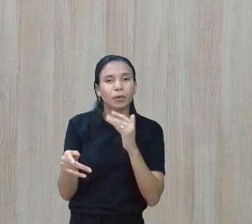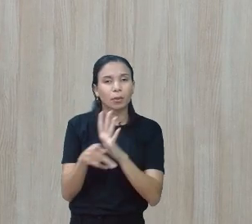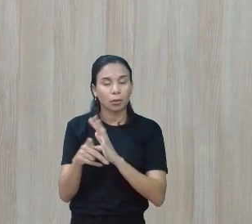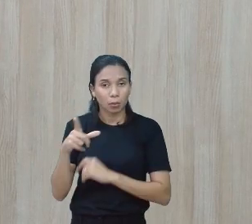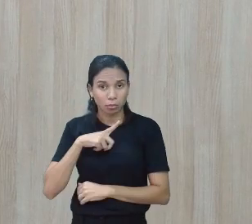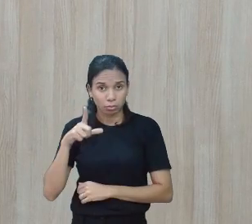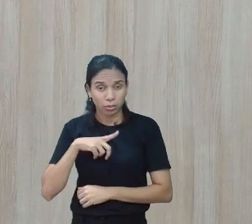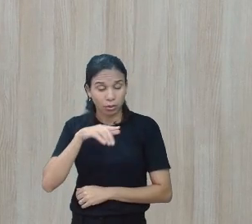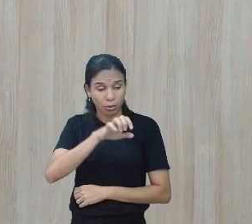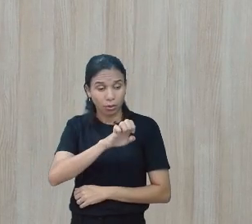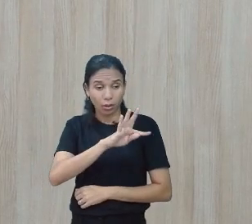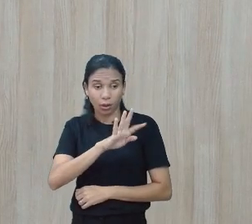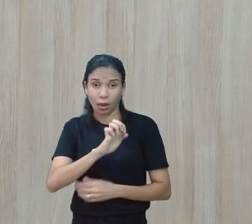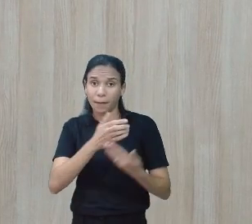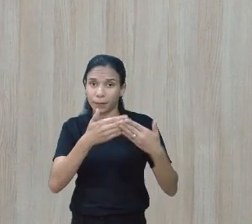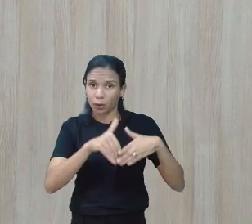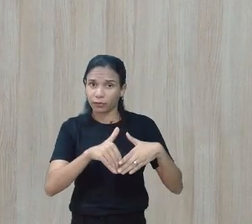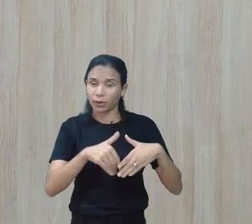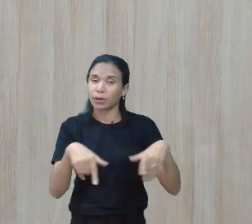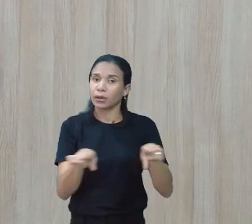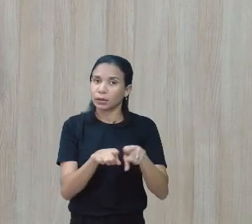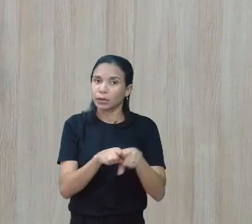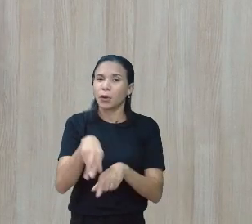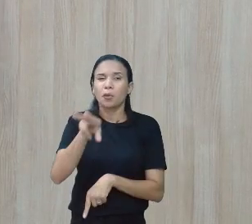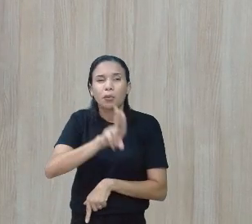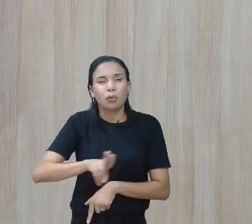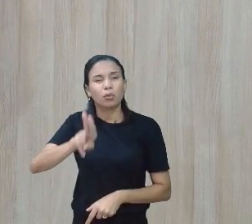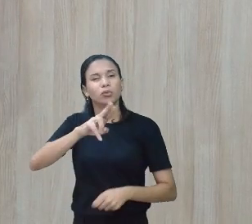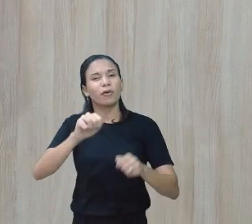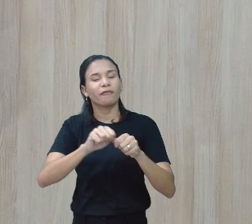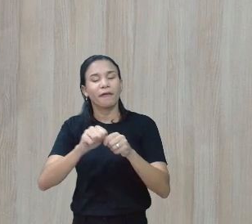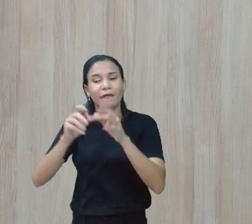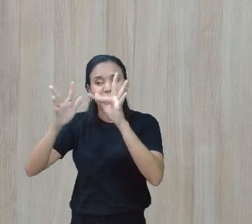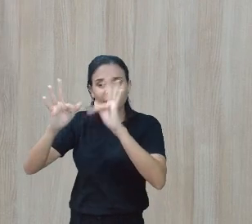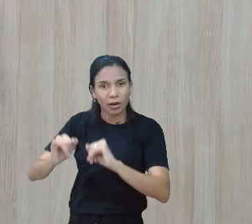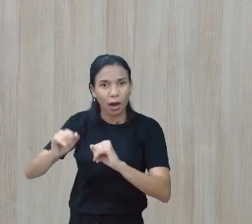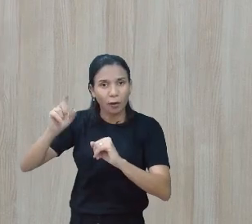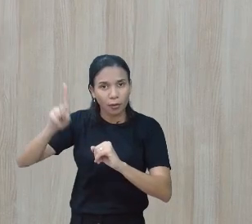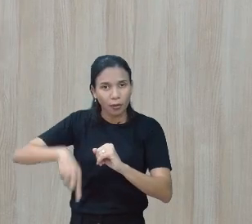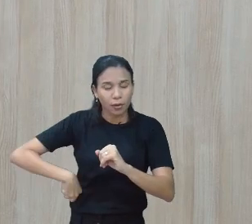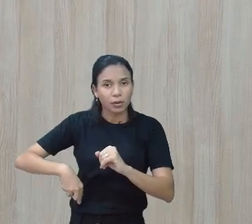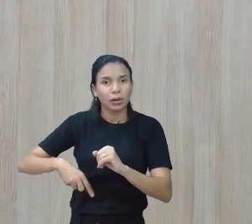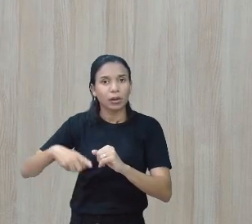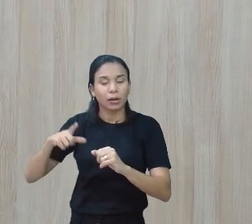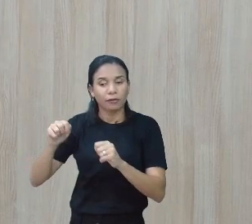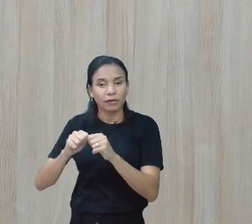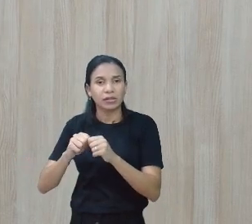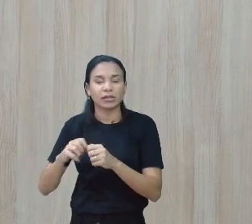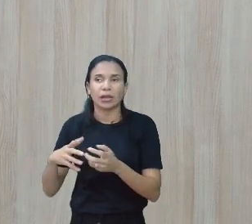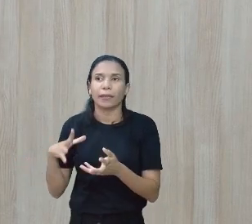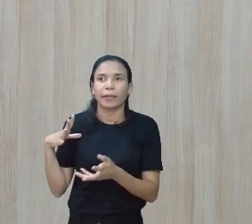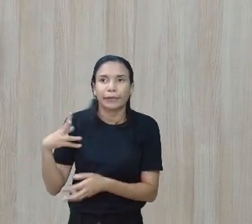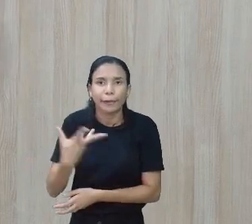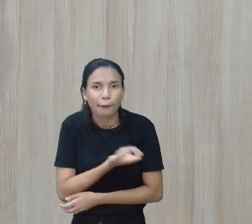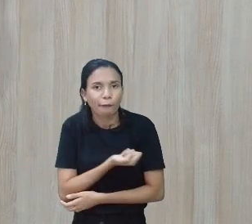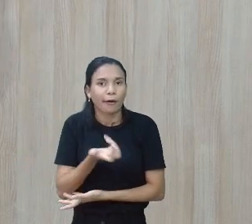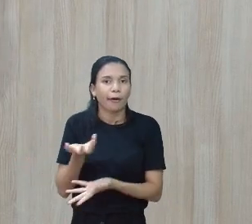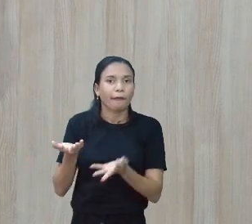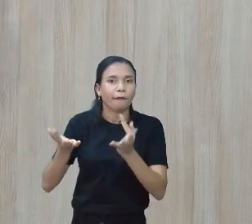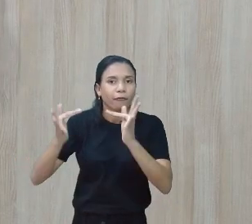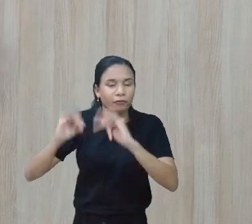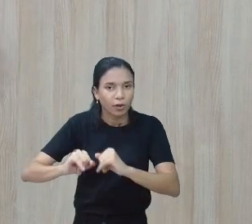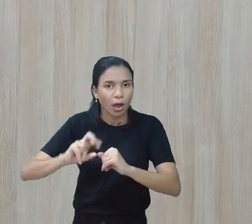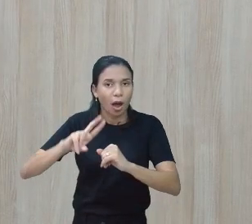cobrado na ETE. E a forma como você tem que fazer no final, que é o gravar, o finalizar, né,